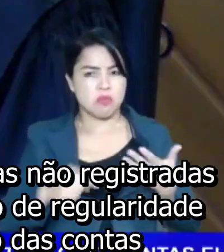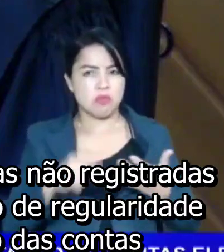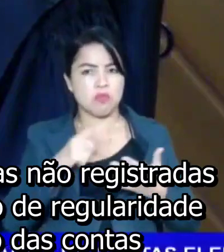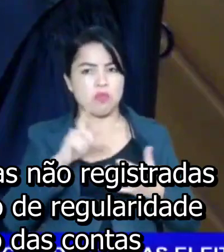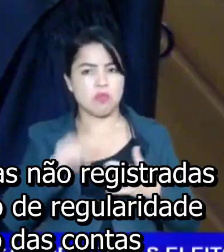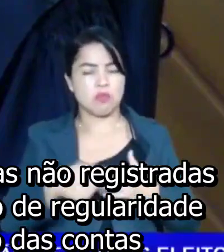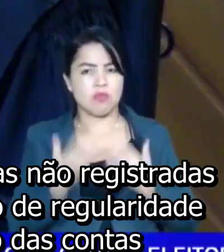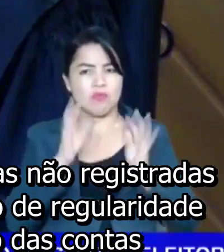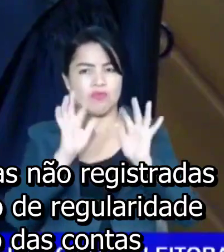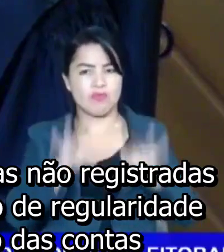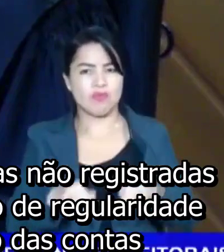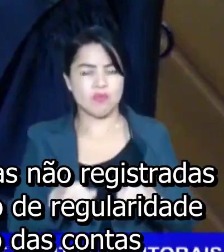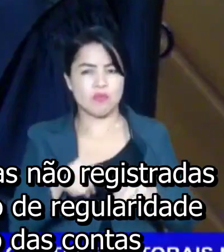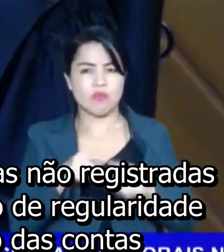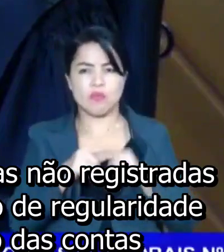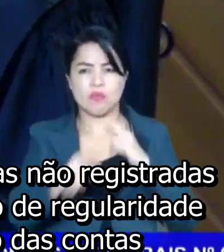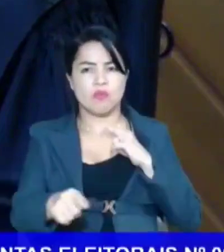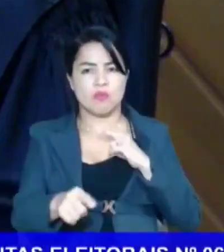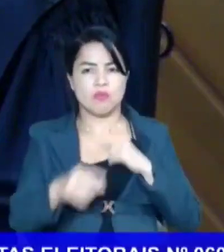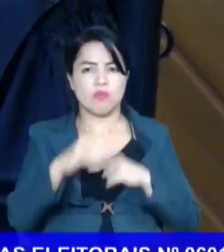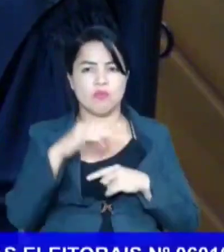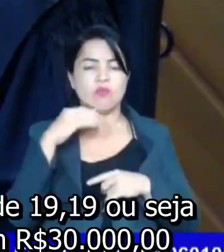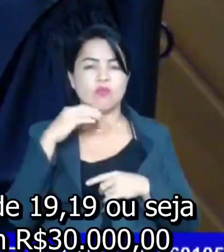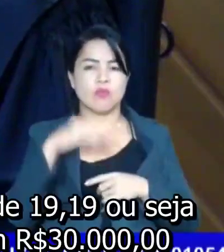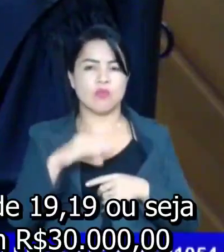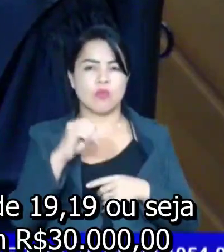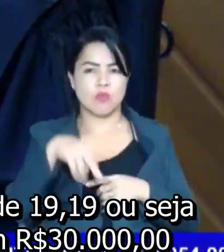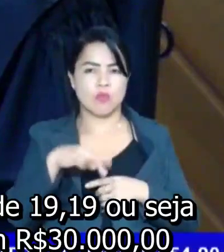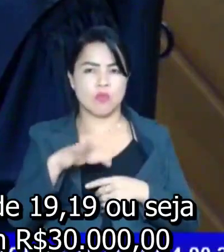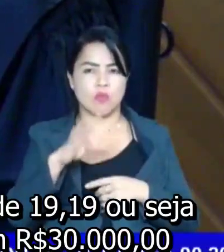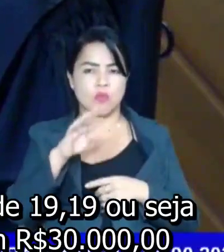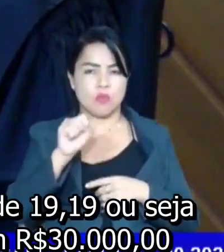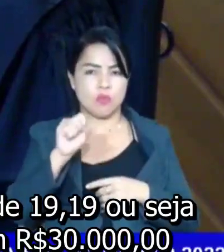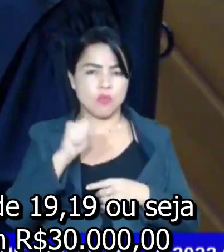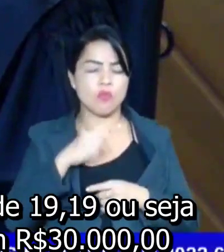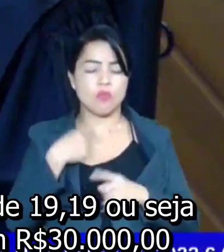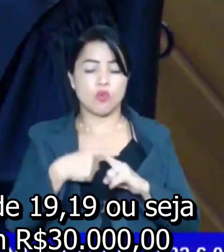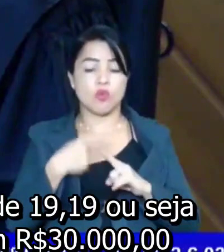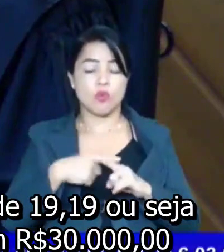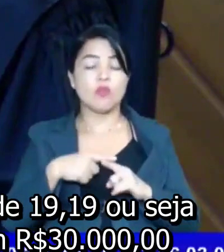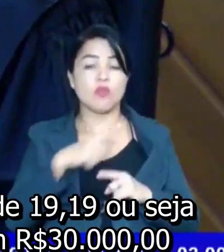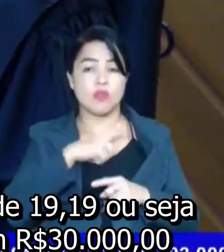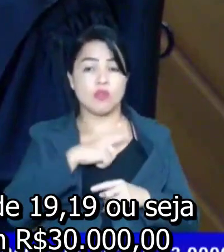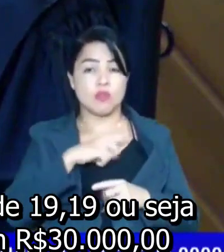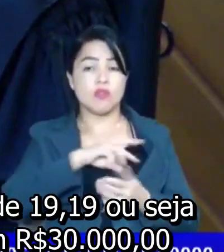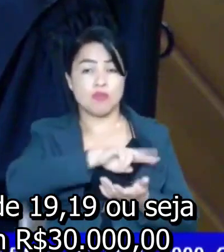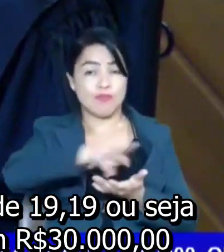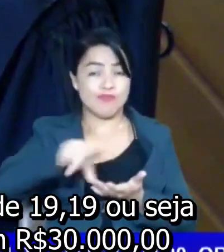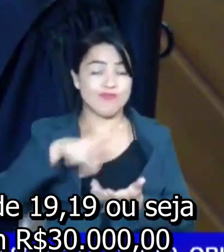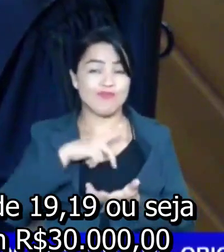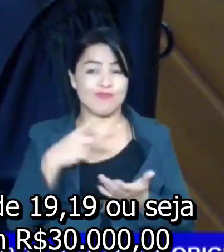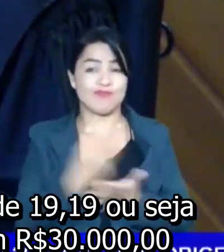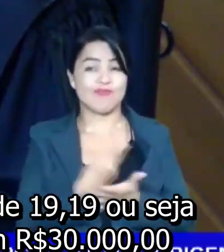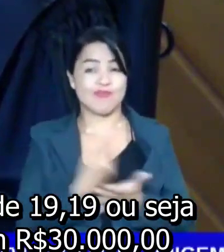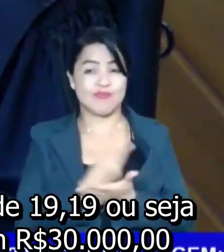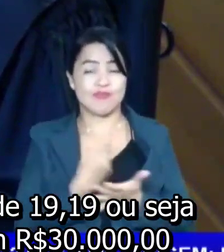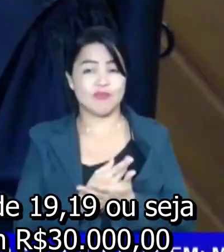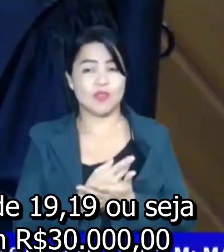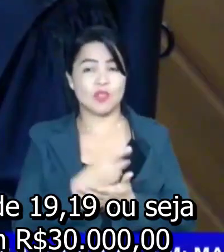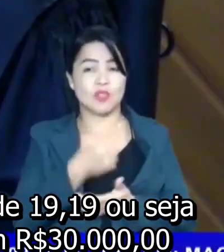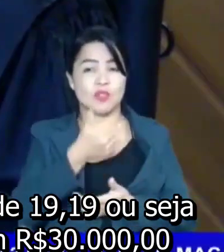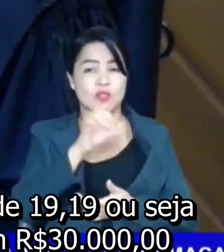inafastável é a conclusão pela desaprovação das contas, porquanto tais falhas somente perfazem o percentual